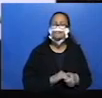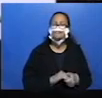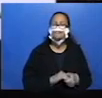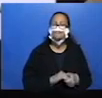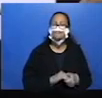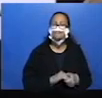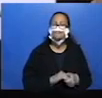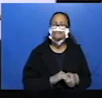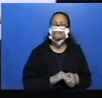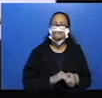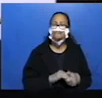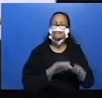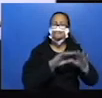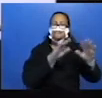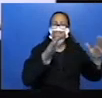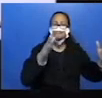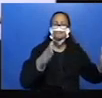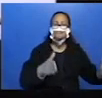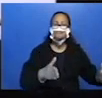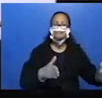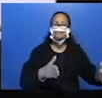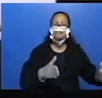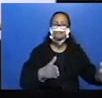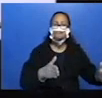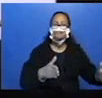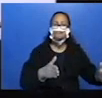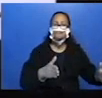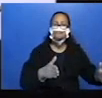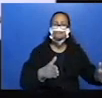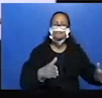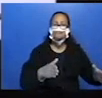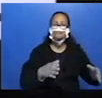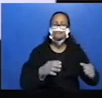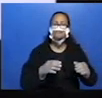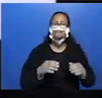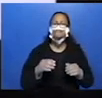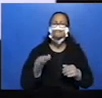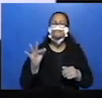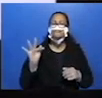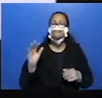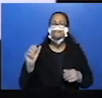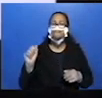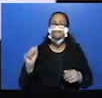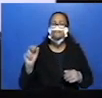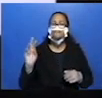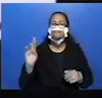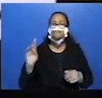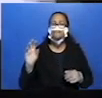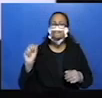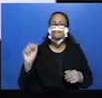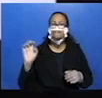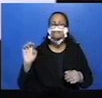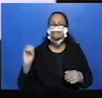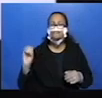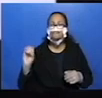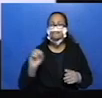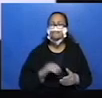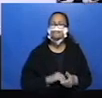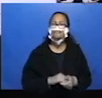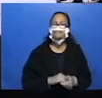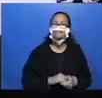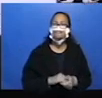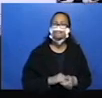esta é a tumba do grande Quéops, segundo o faraó da 4ª dinastia. Ok, fizemos essa